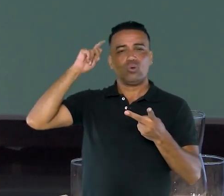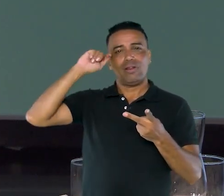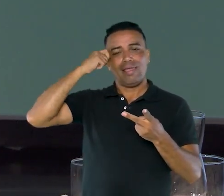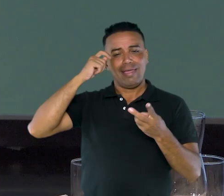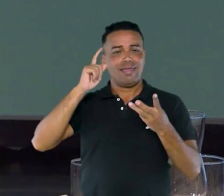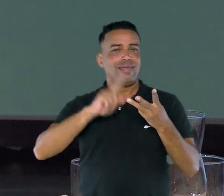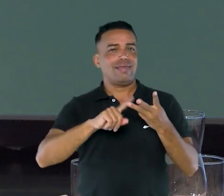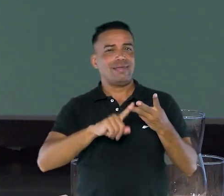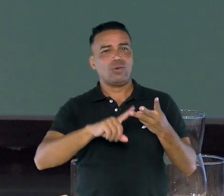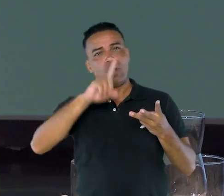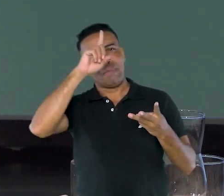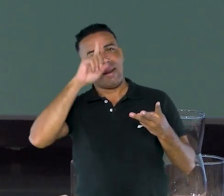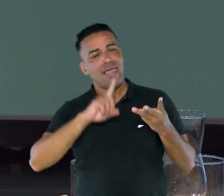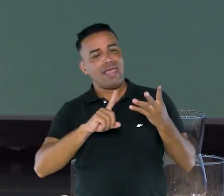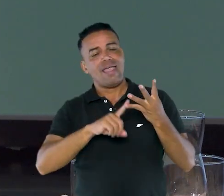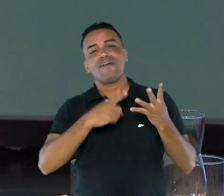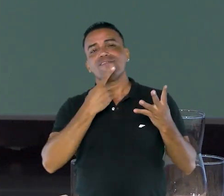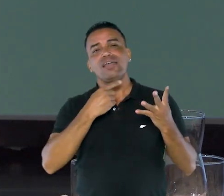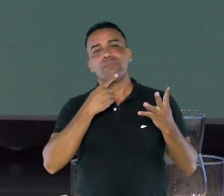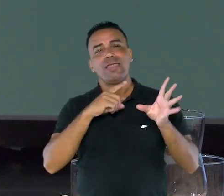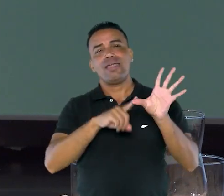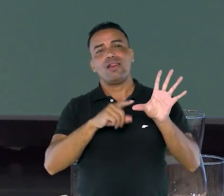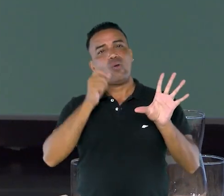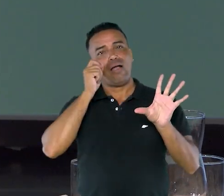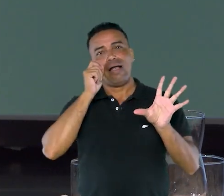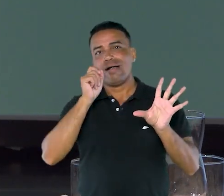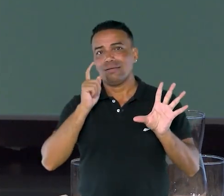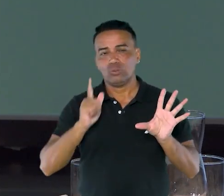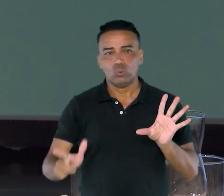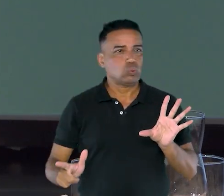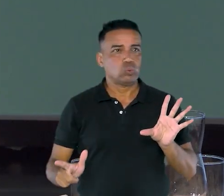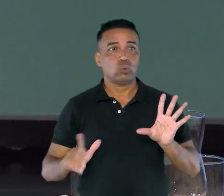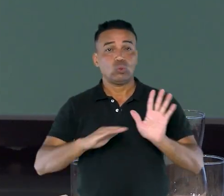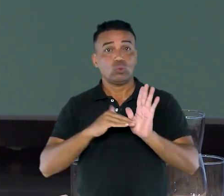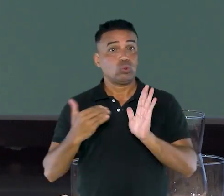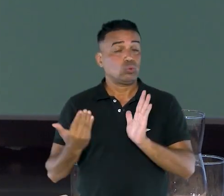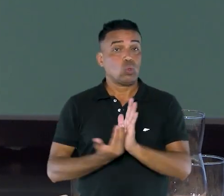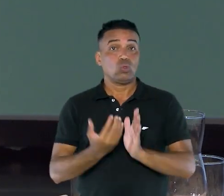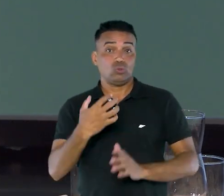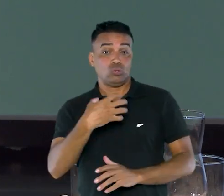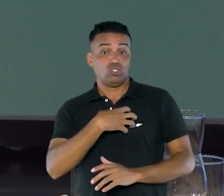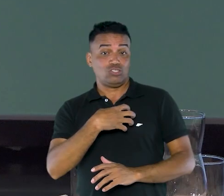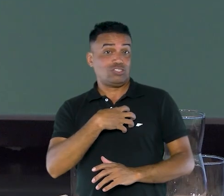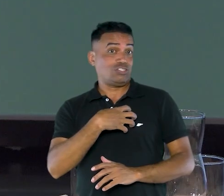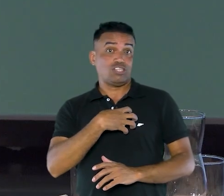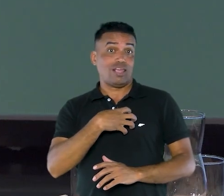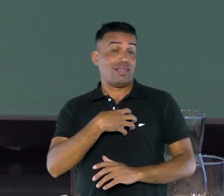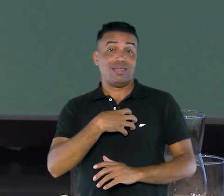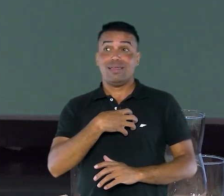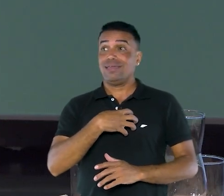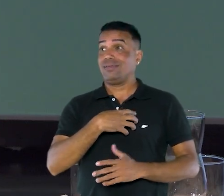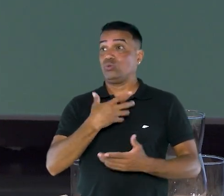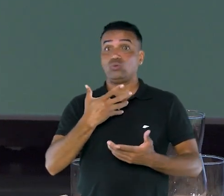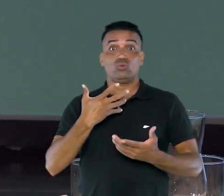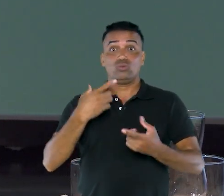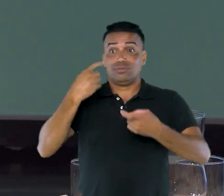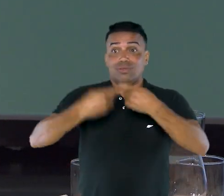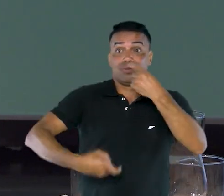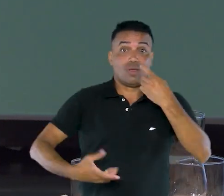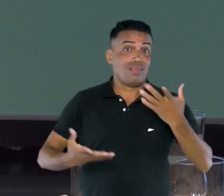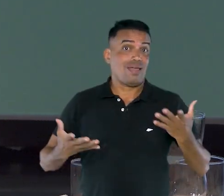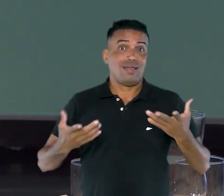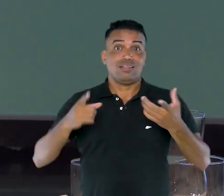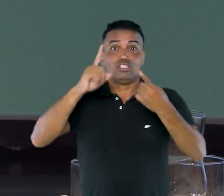negro, amarelo, vermelho, azul, todas as formas desejantes,